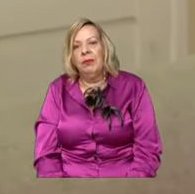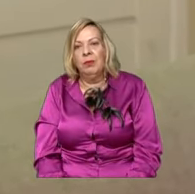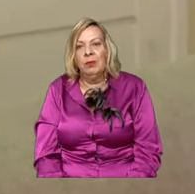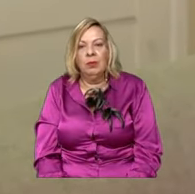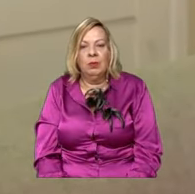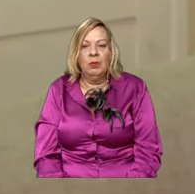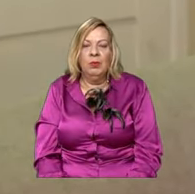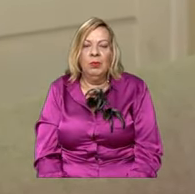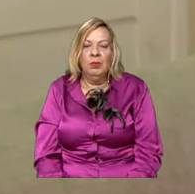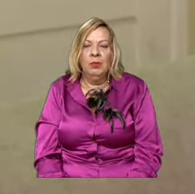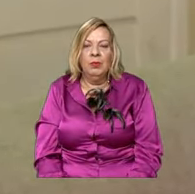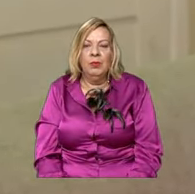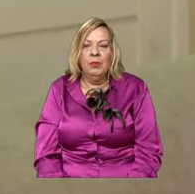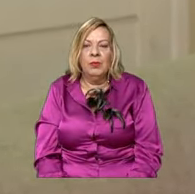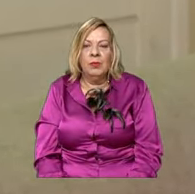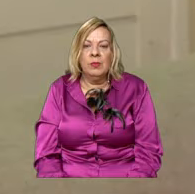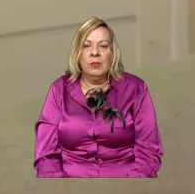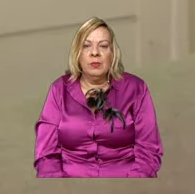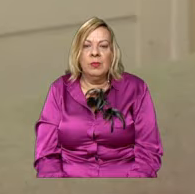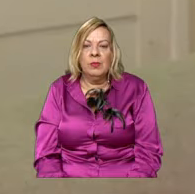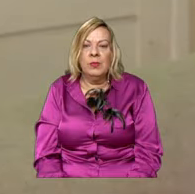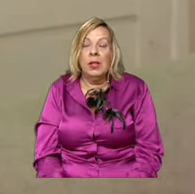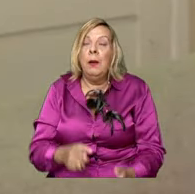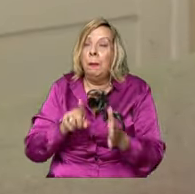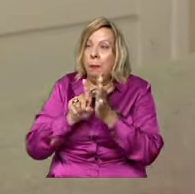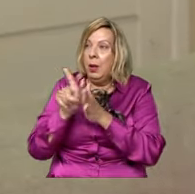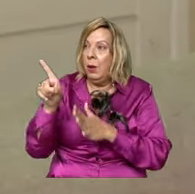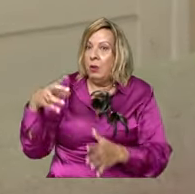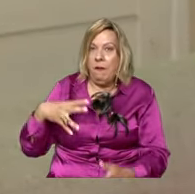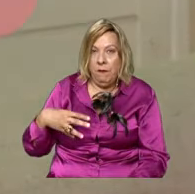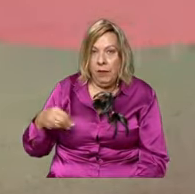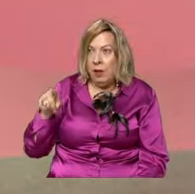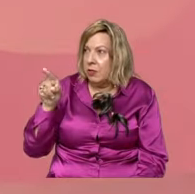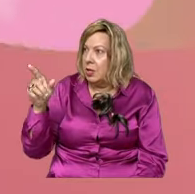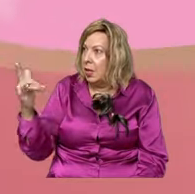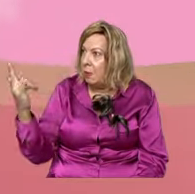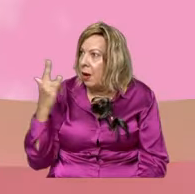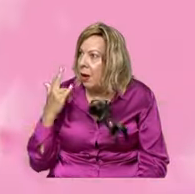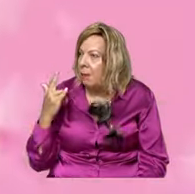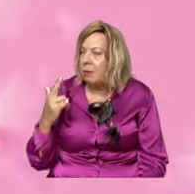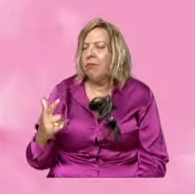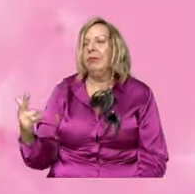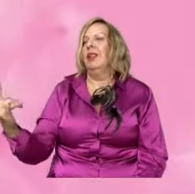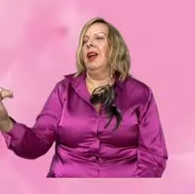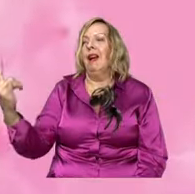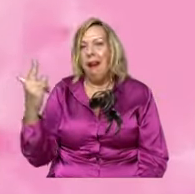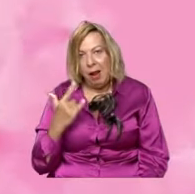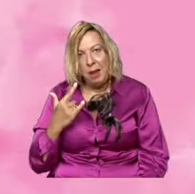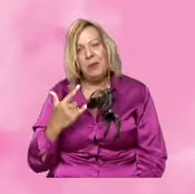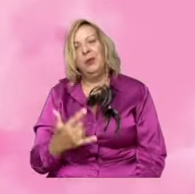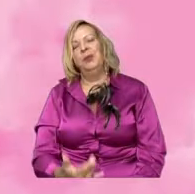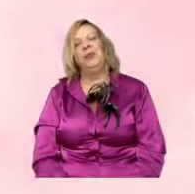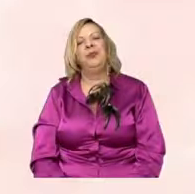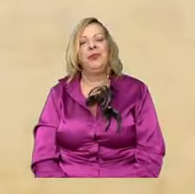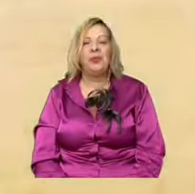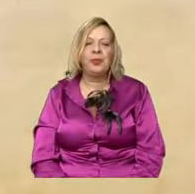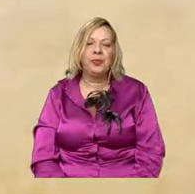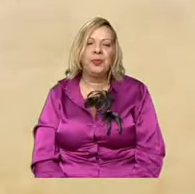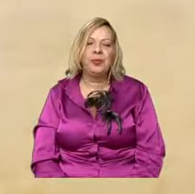minha vida. Você me ama? Me ama. Mãos que fazem o